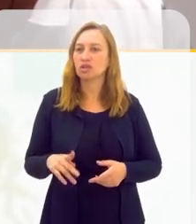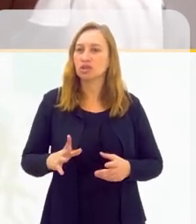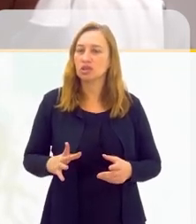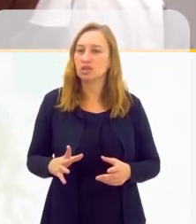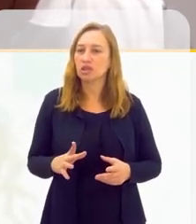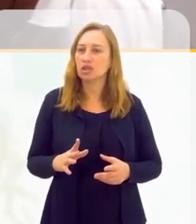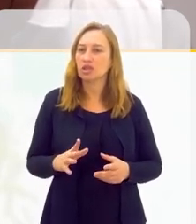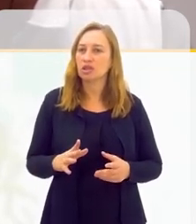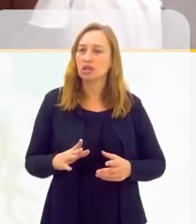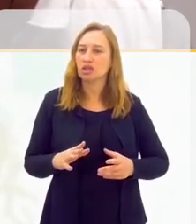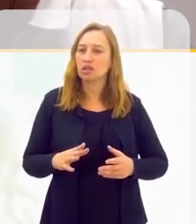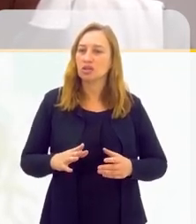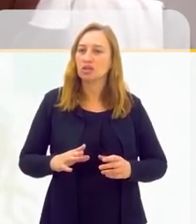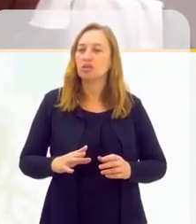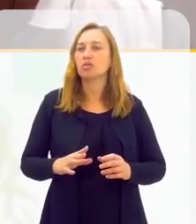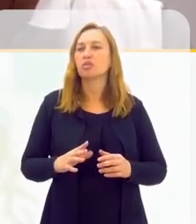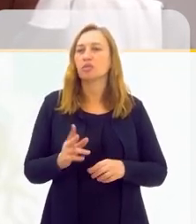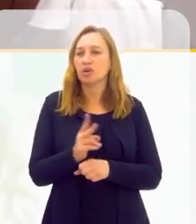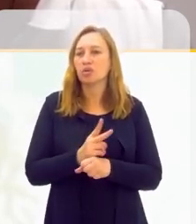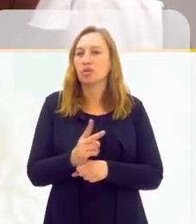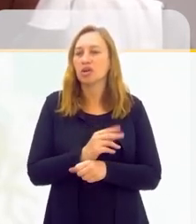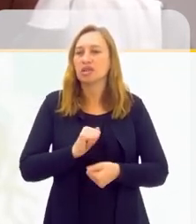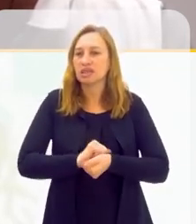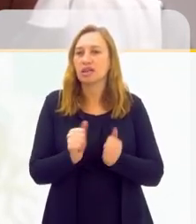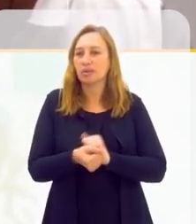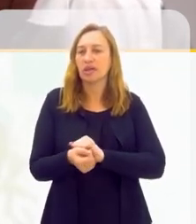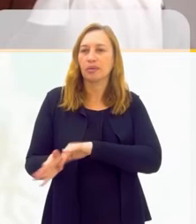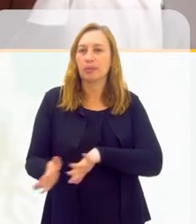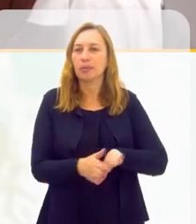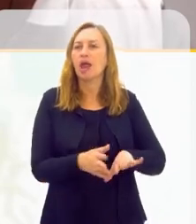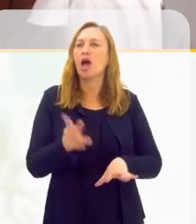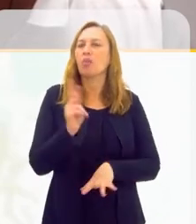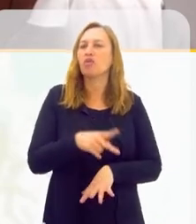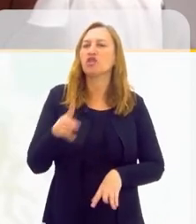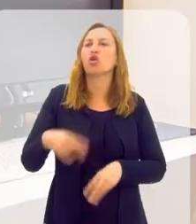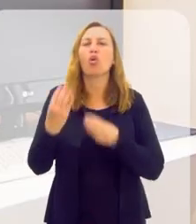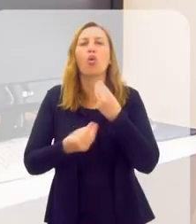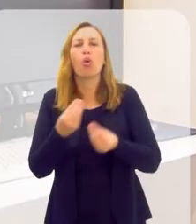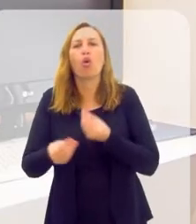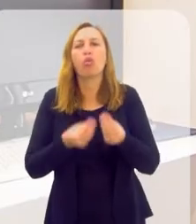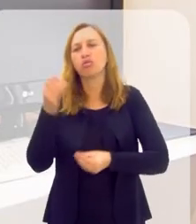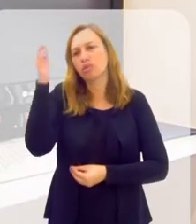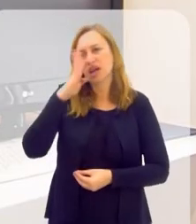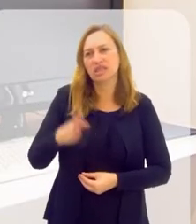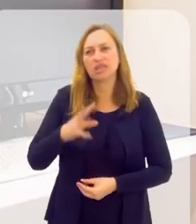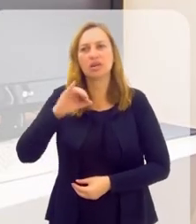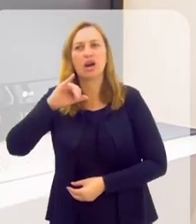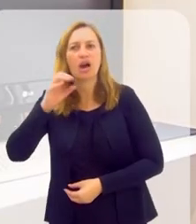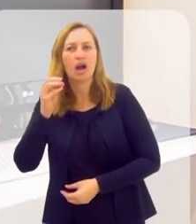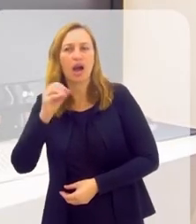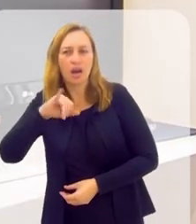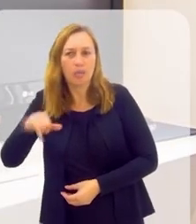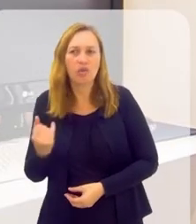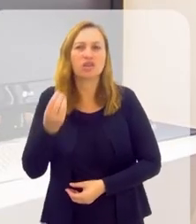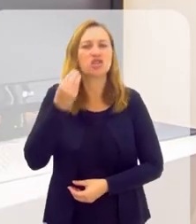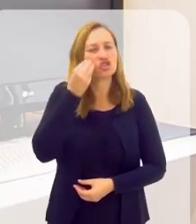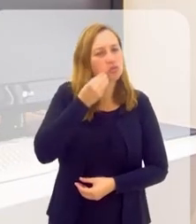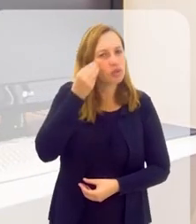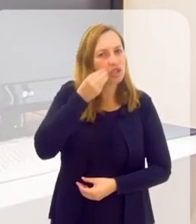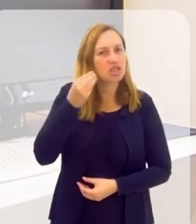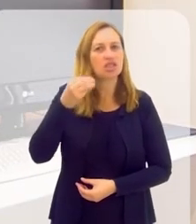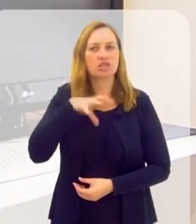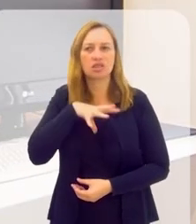e que estão nesse projeto. Professor, como é que o Brasil pode se aproveitar de experiências